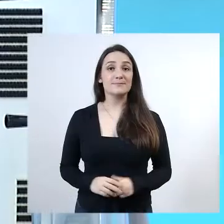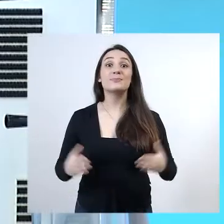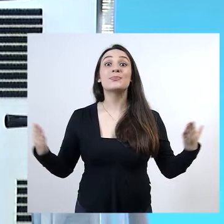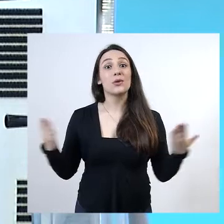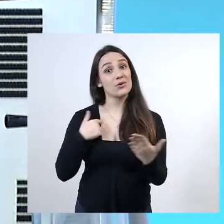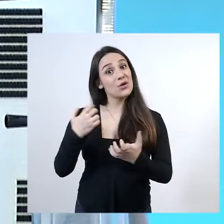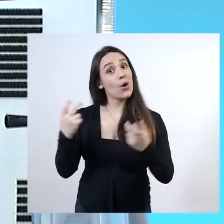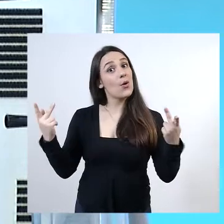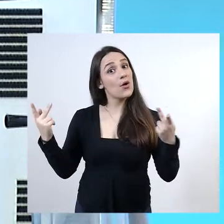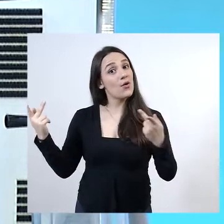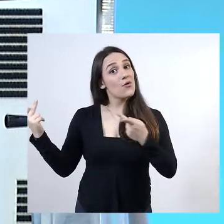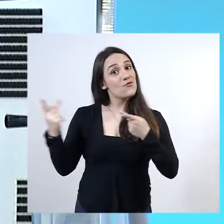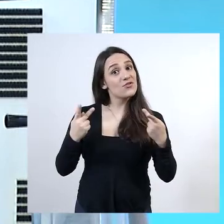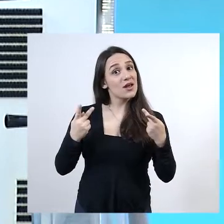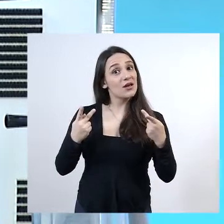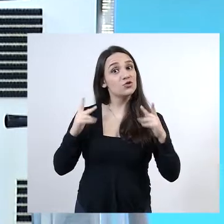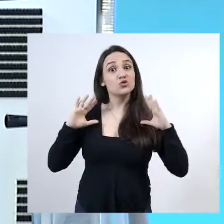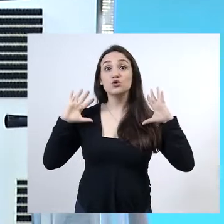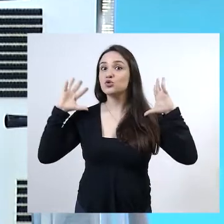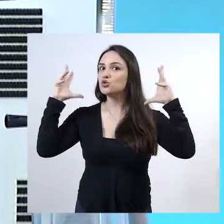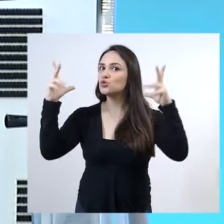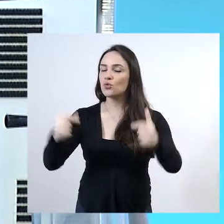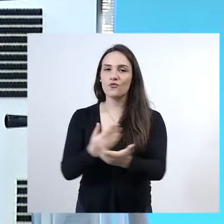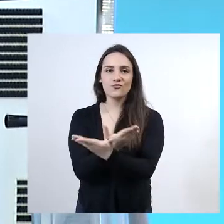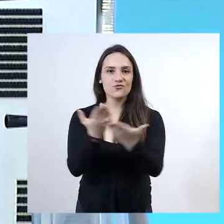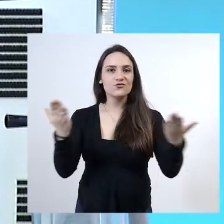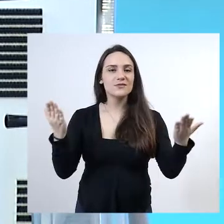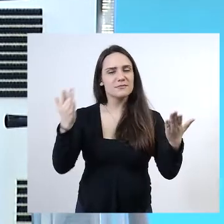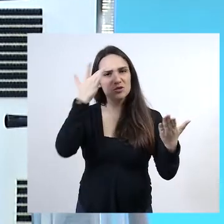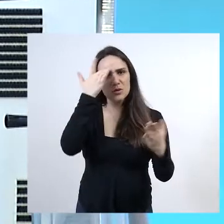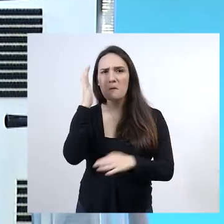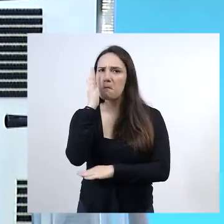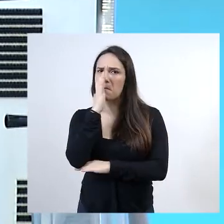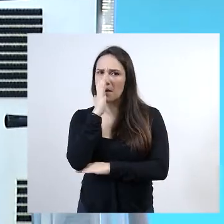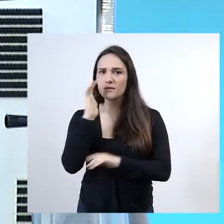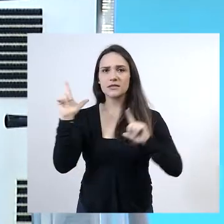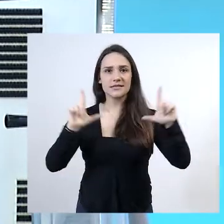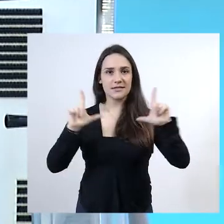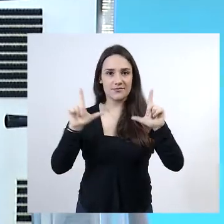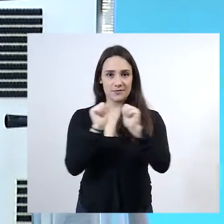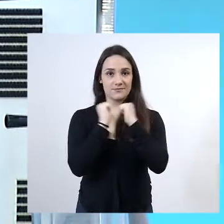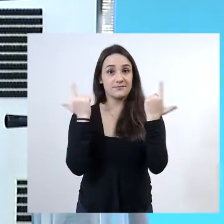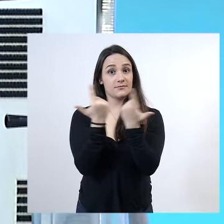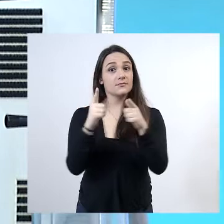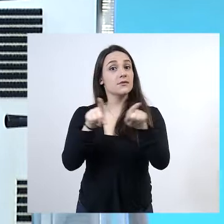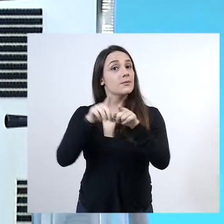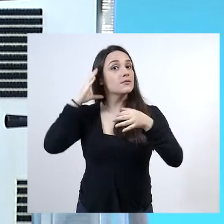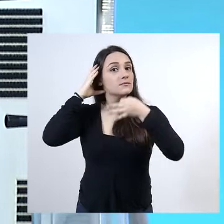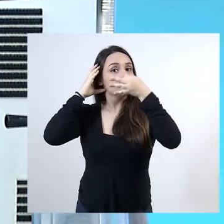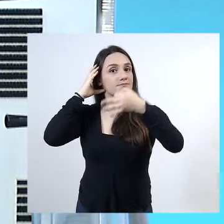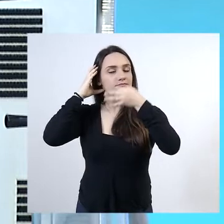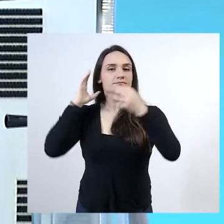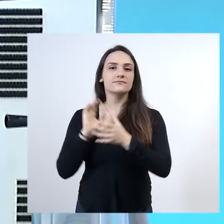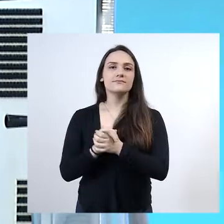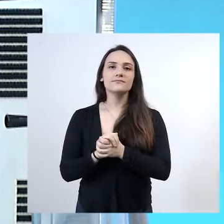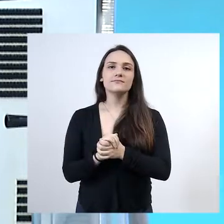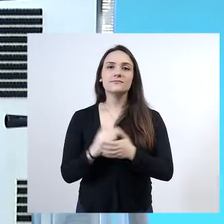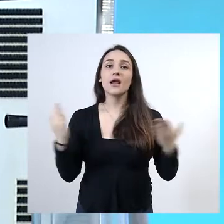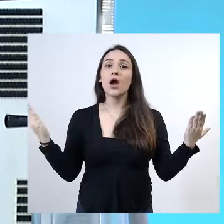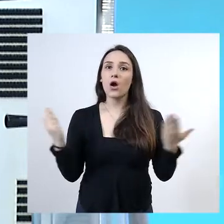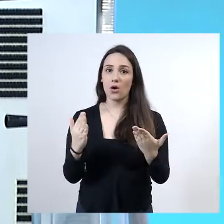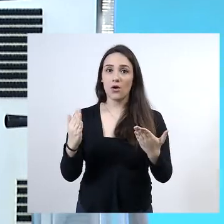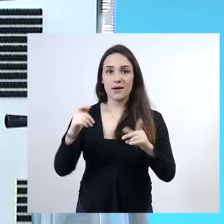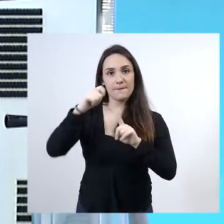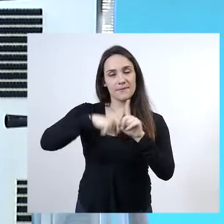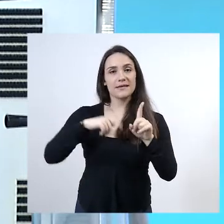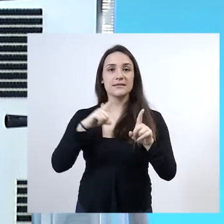Muito bem, quero fazer um convite muito especial a todos vocês, telespectadores da TV Assembleia e da Rádio Assembleia. Assista ao